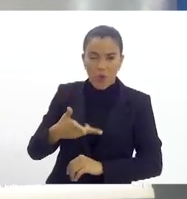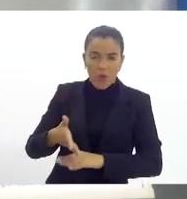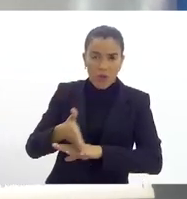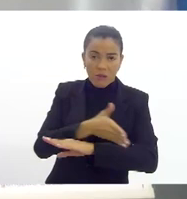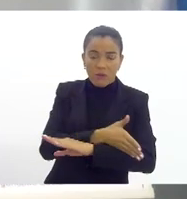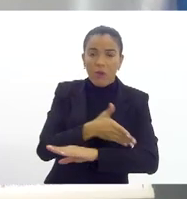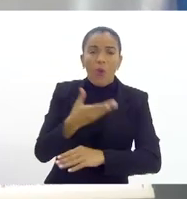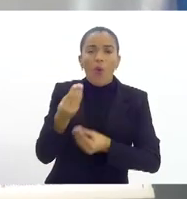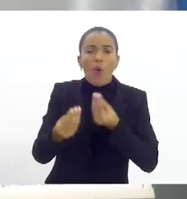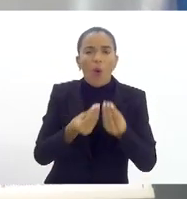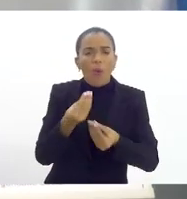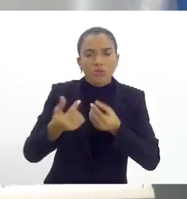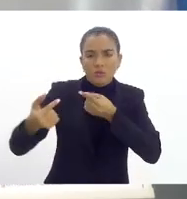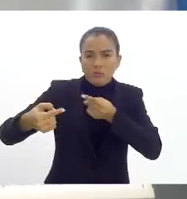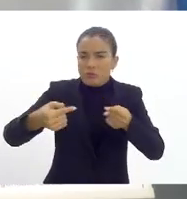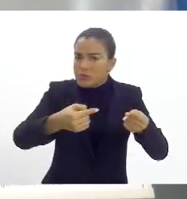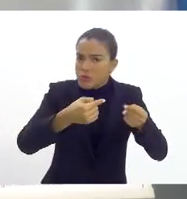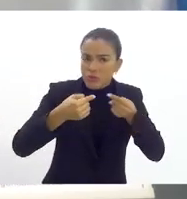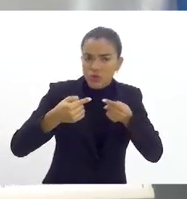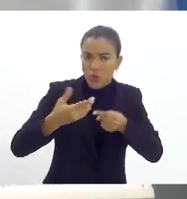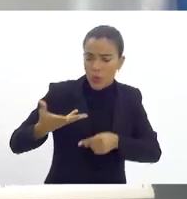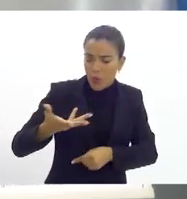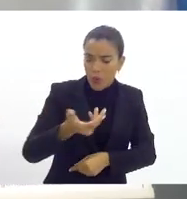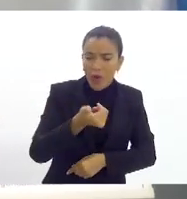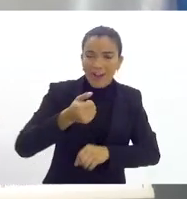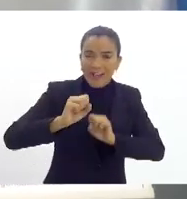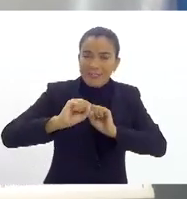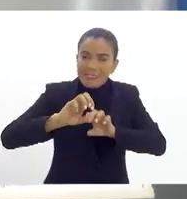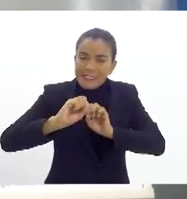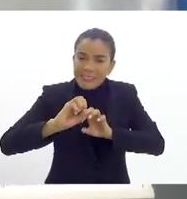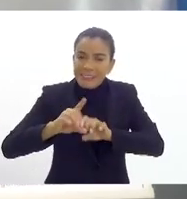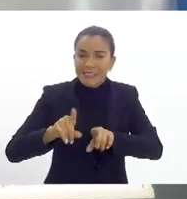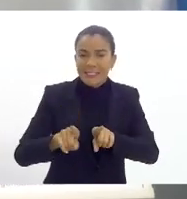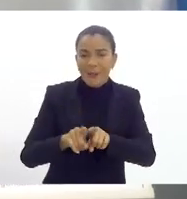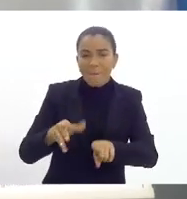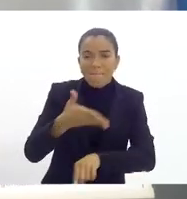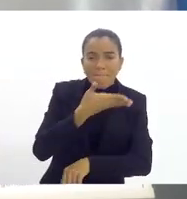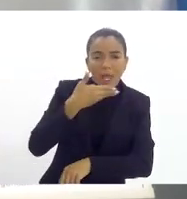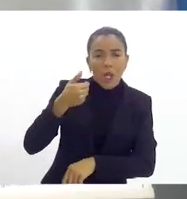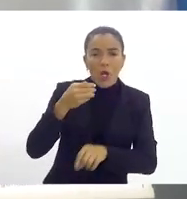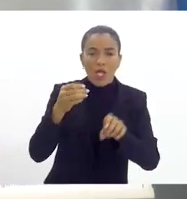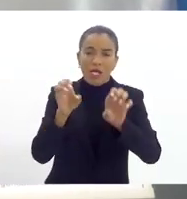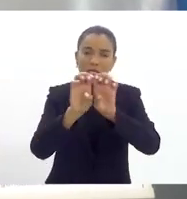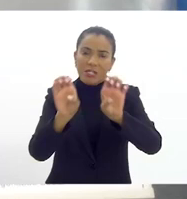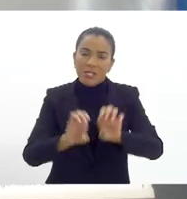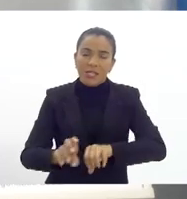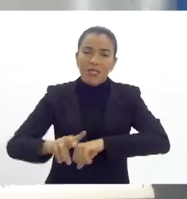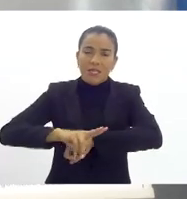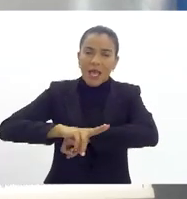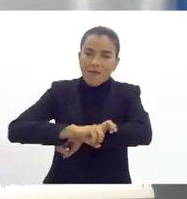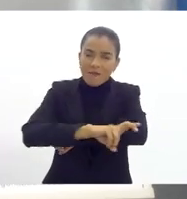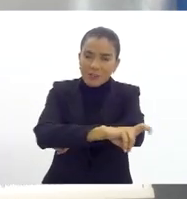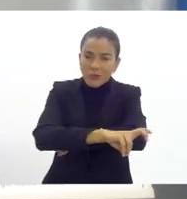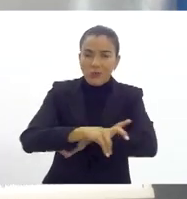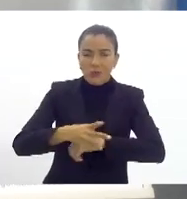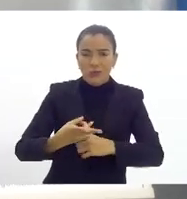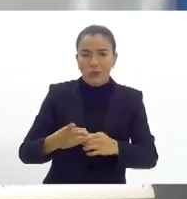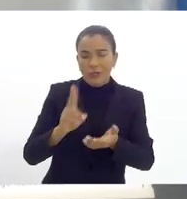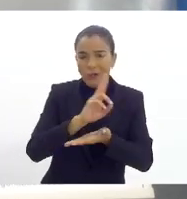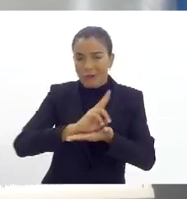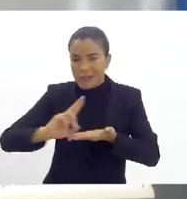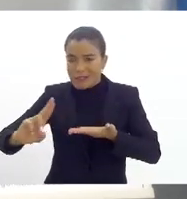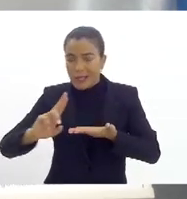há como discutir qualidade do ensino melhoria da infraestrutura física das Universidades